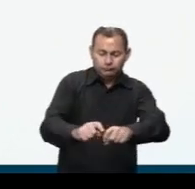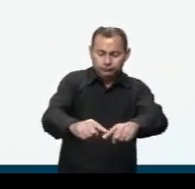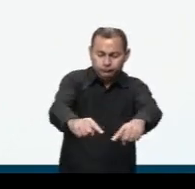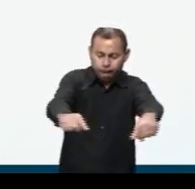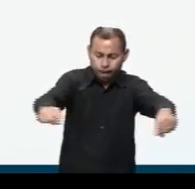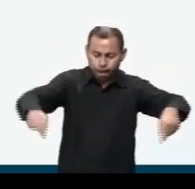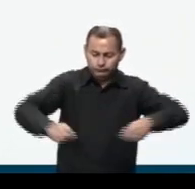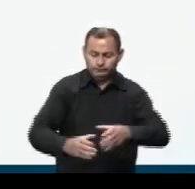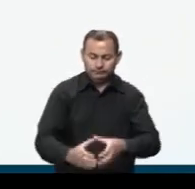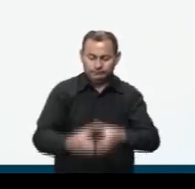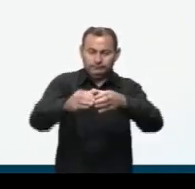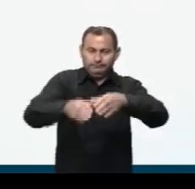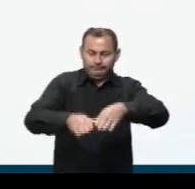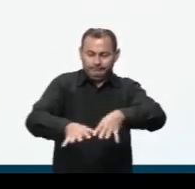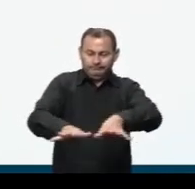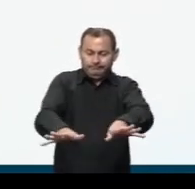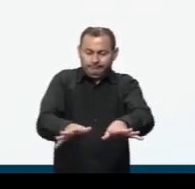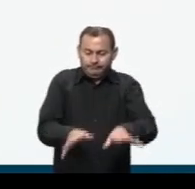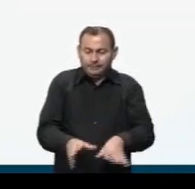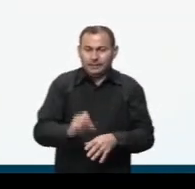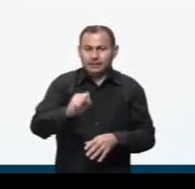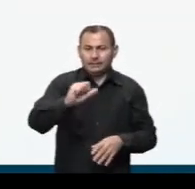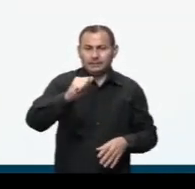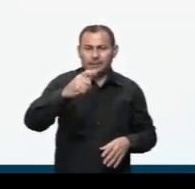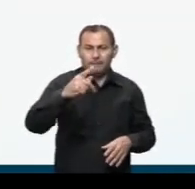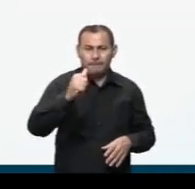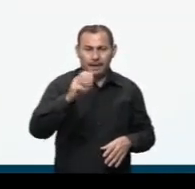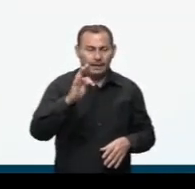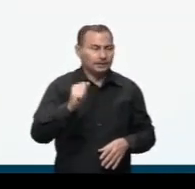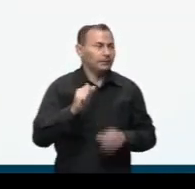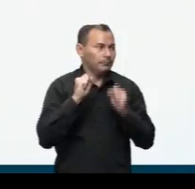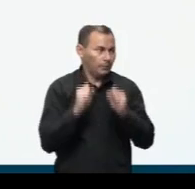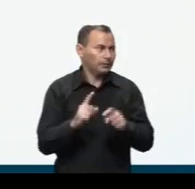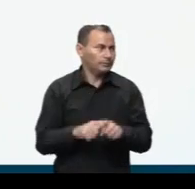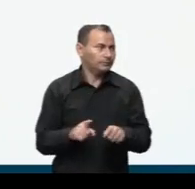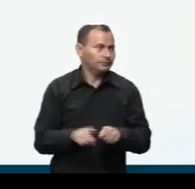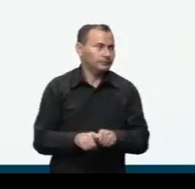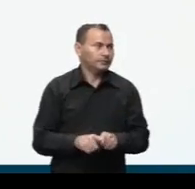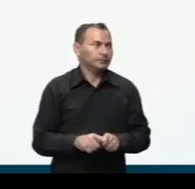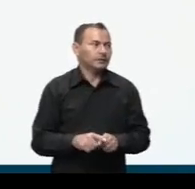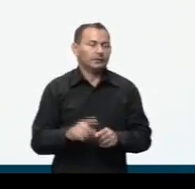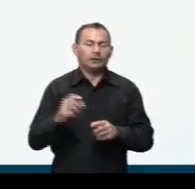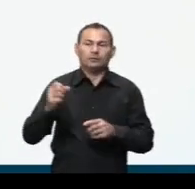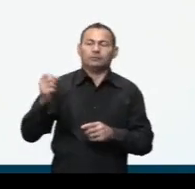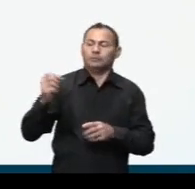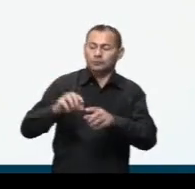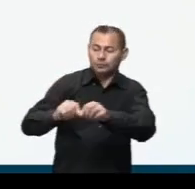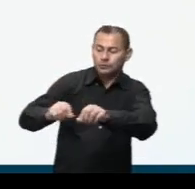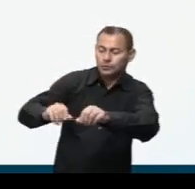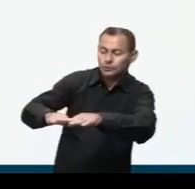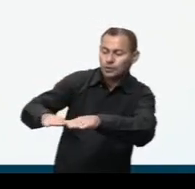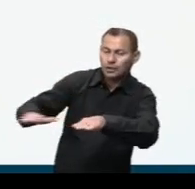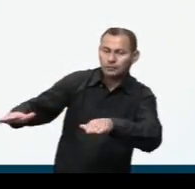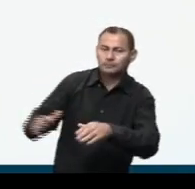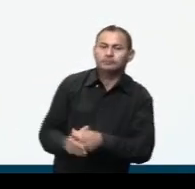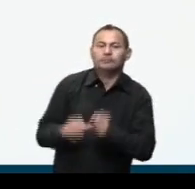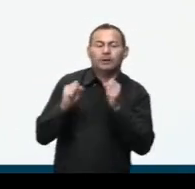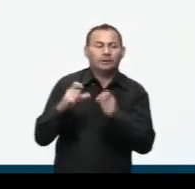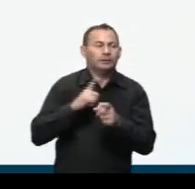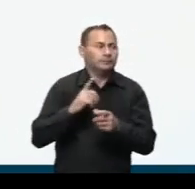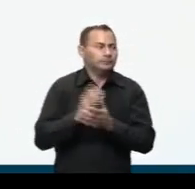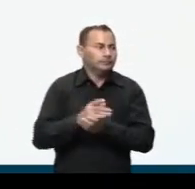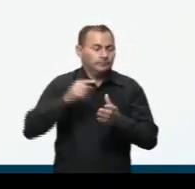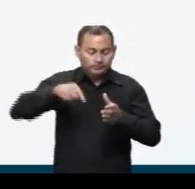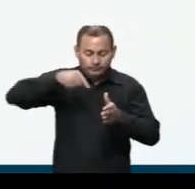olhada no projeto de detalhamento. Então a gente pode ter, aqui está o solo, tá? A gente pode ter